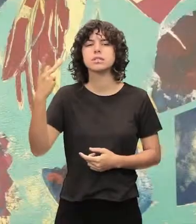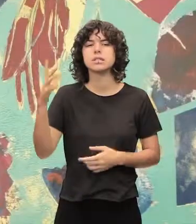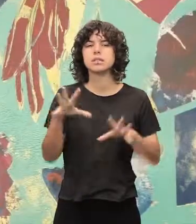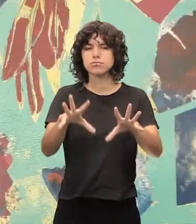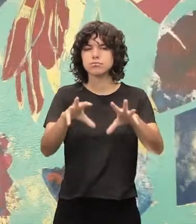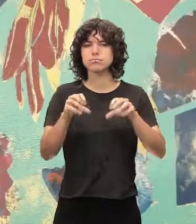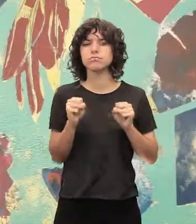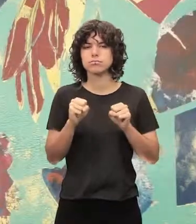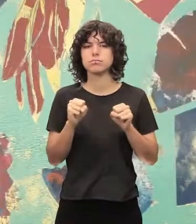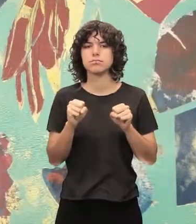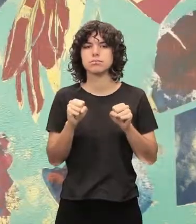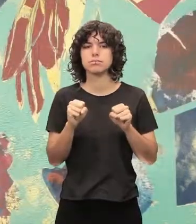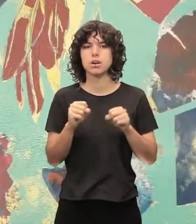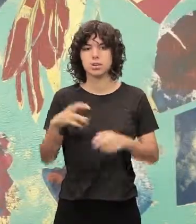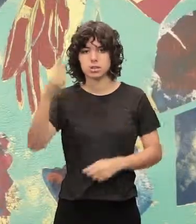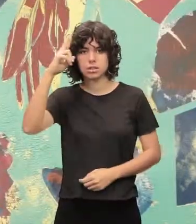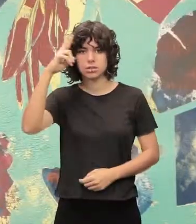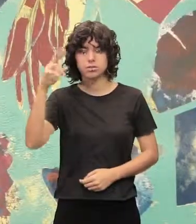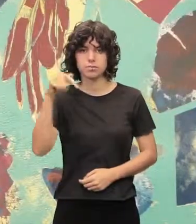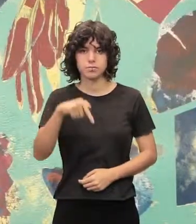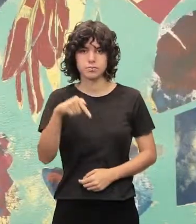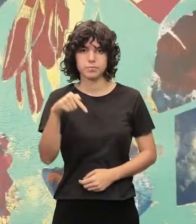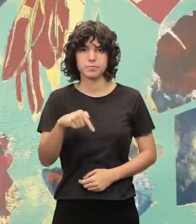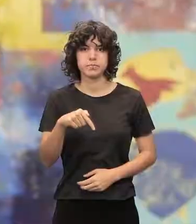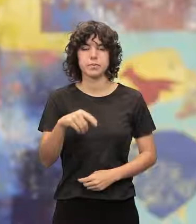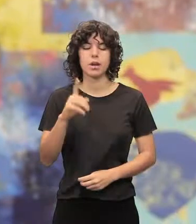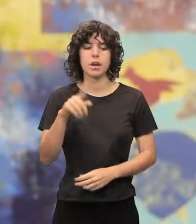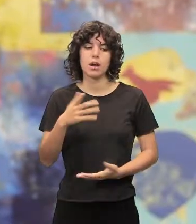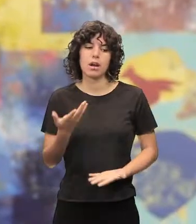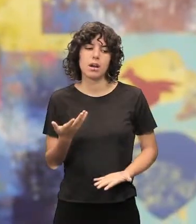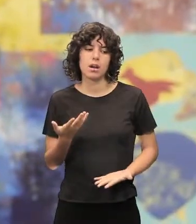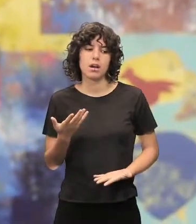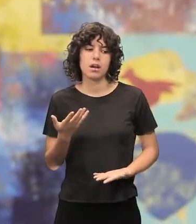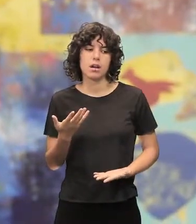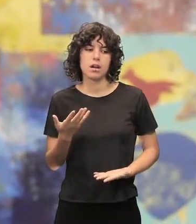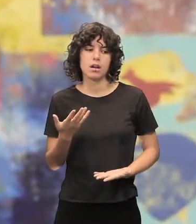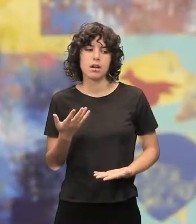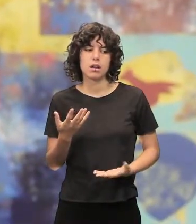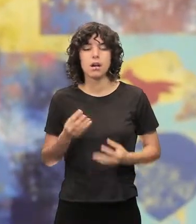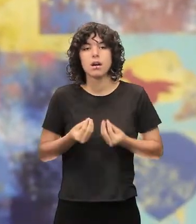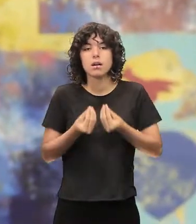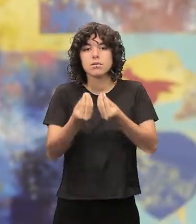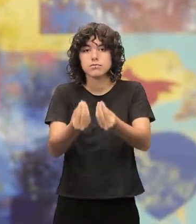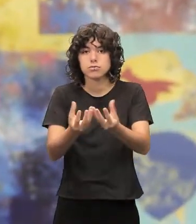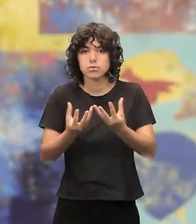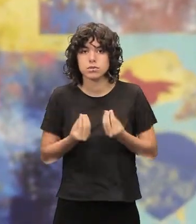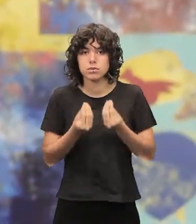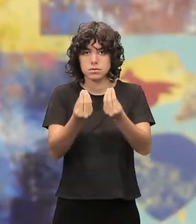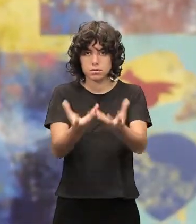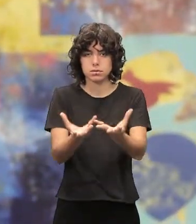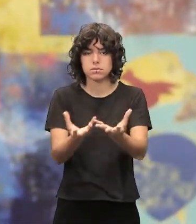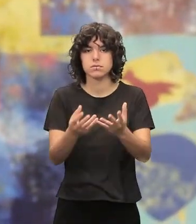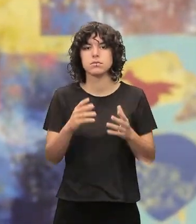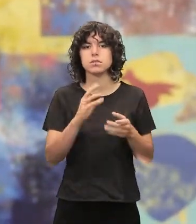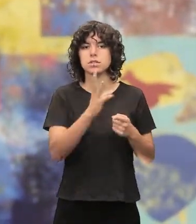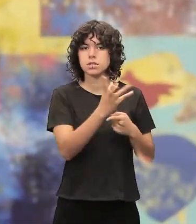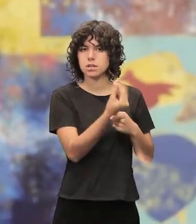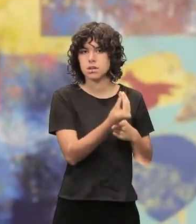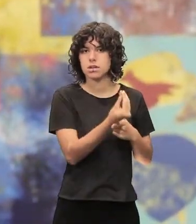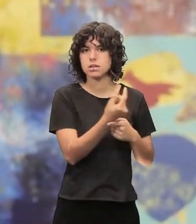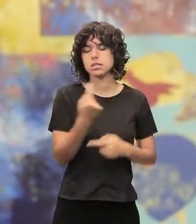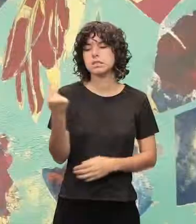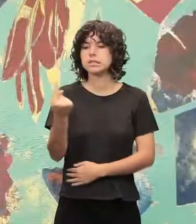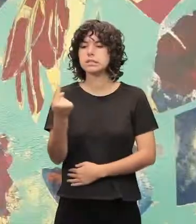todo esse acervo, na verdade, foi, né, o resultado, né, de doações de artistas que apresentaram o trabalho deles em exposições individuais ou